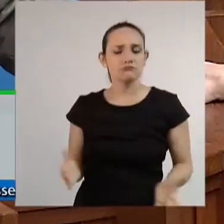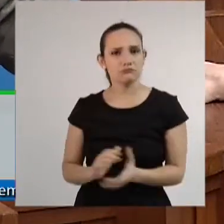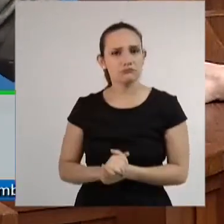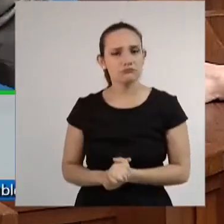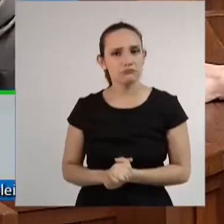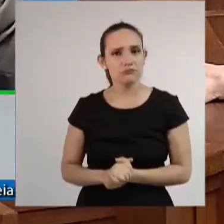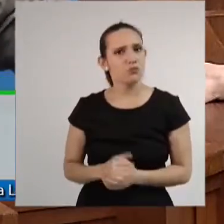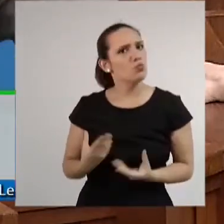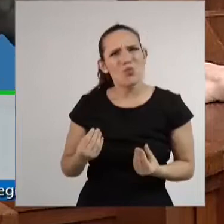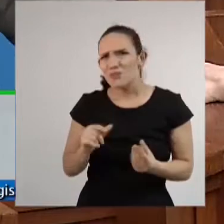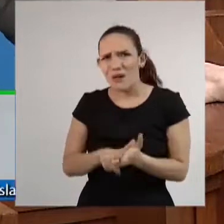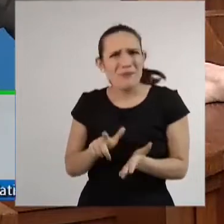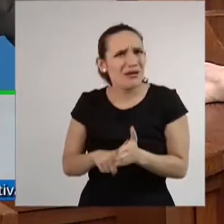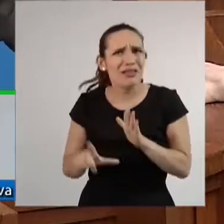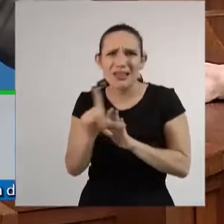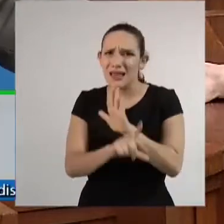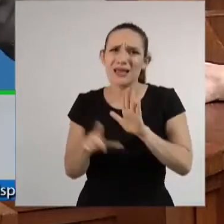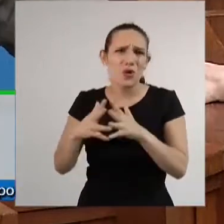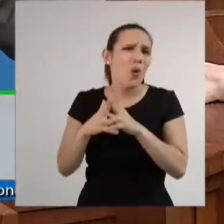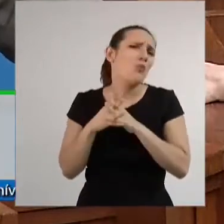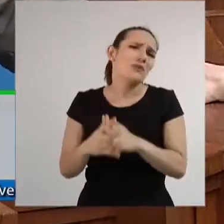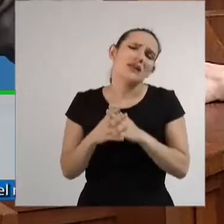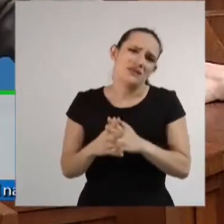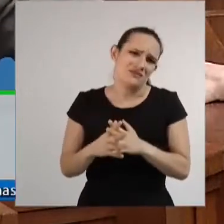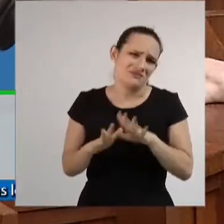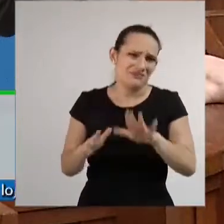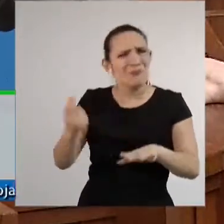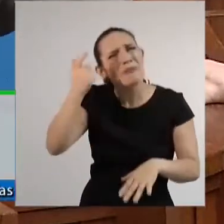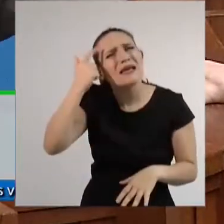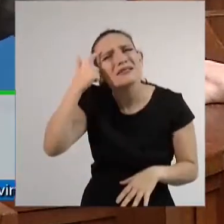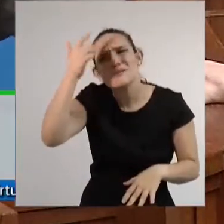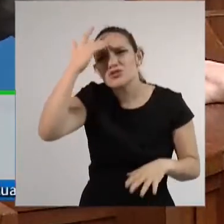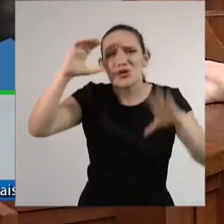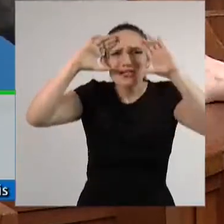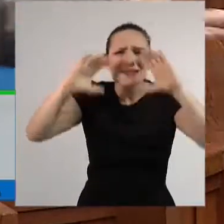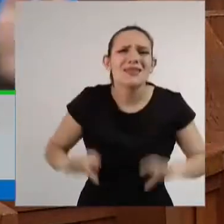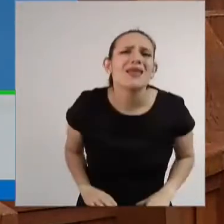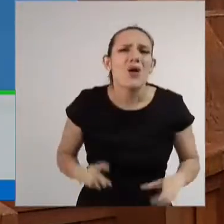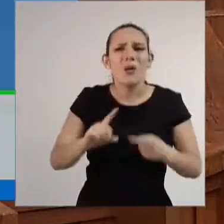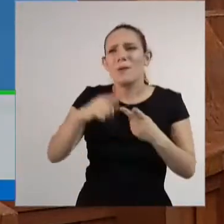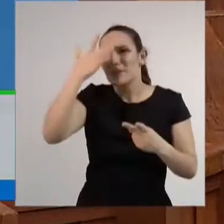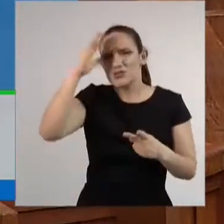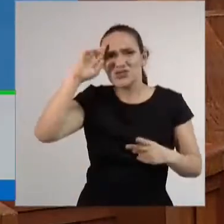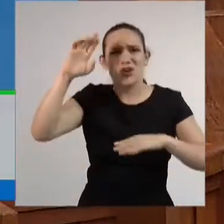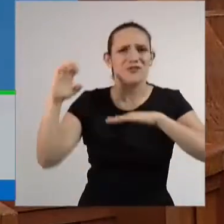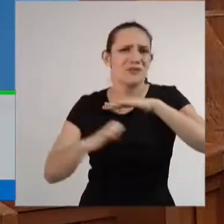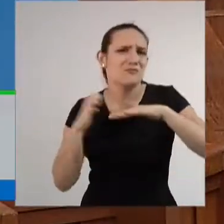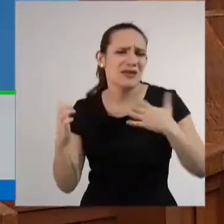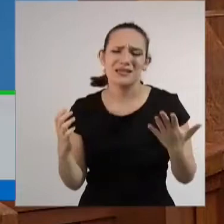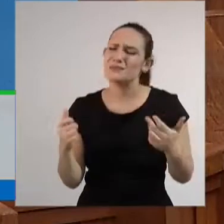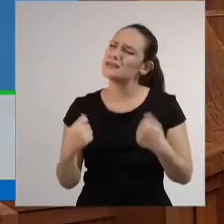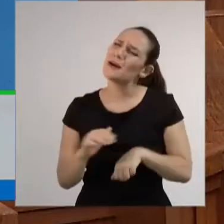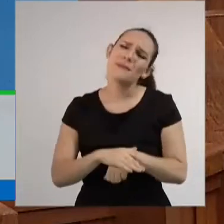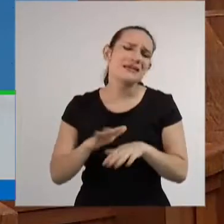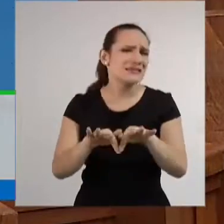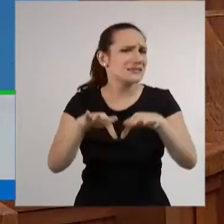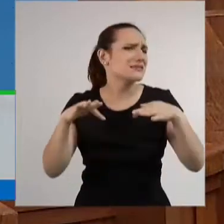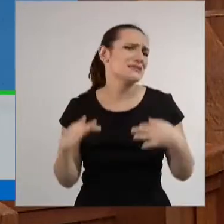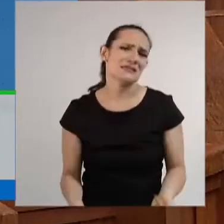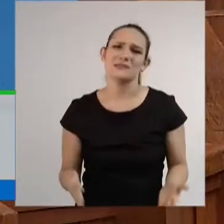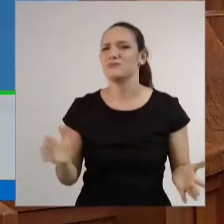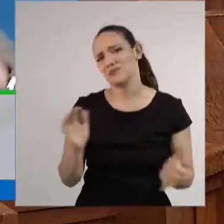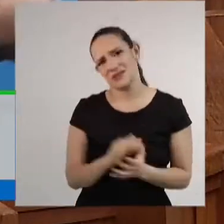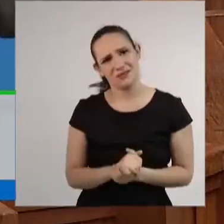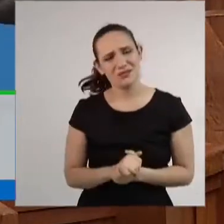complexo, imagina para o cidadão, para o empreendedor. Portanto, a simplificação tributária no